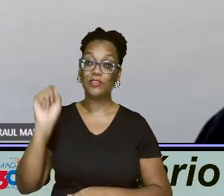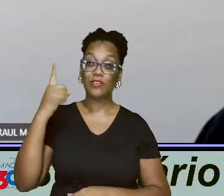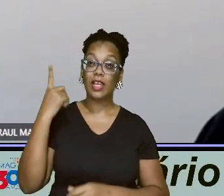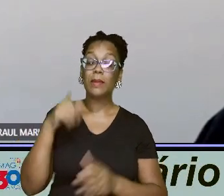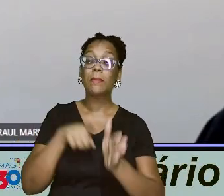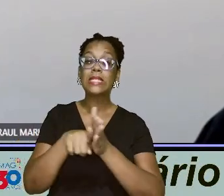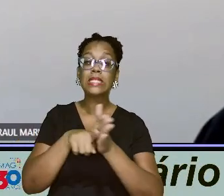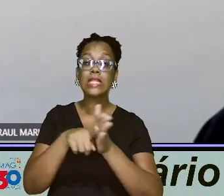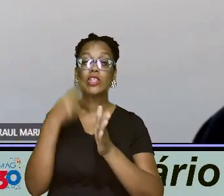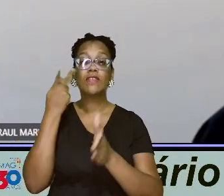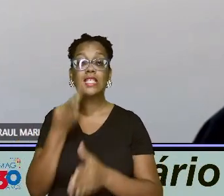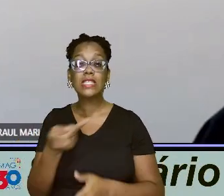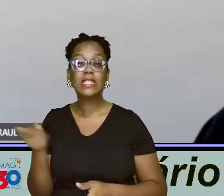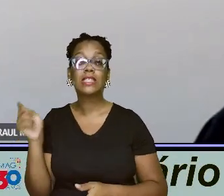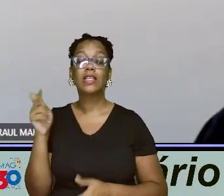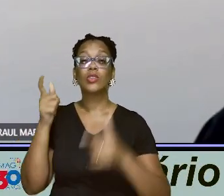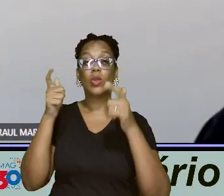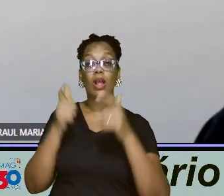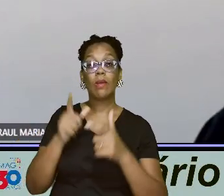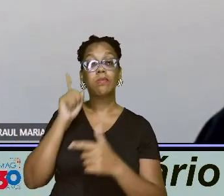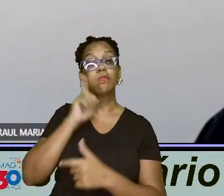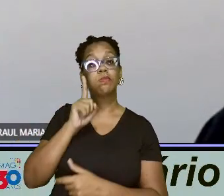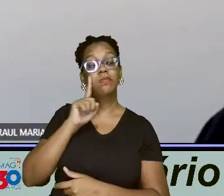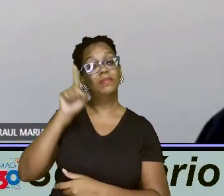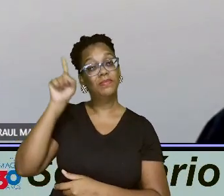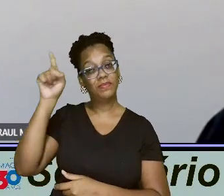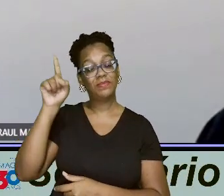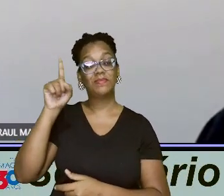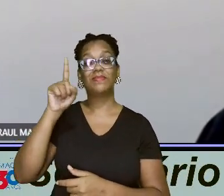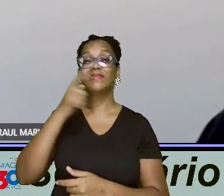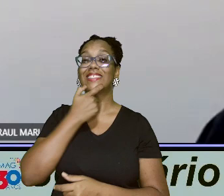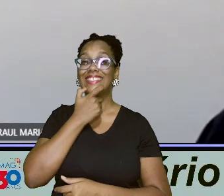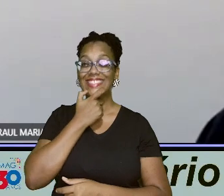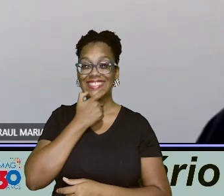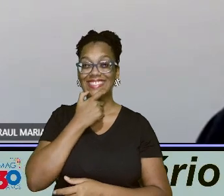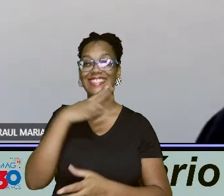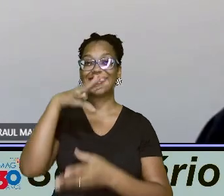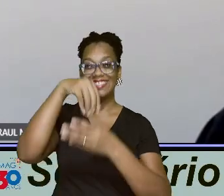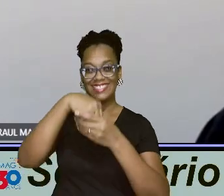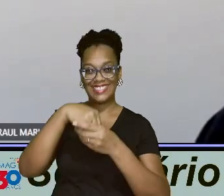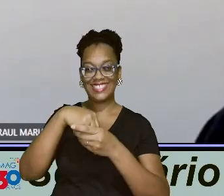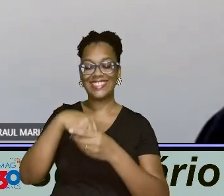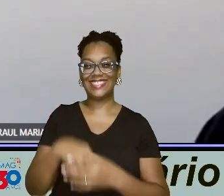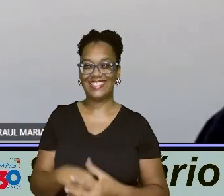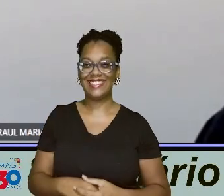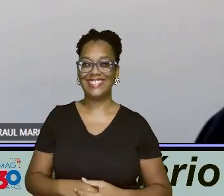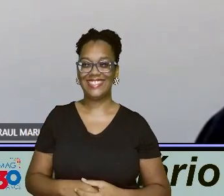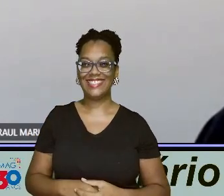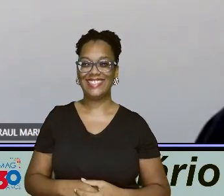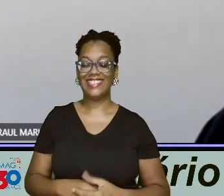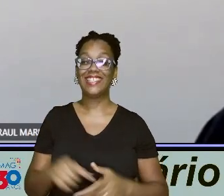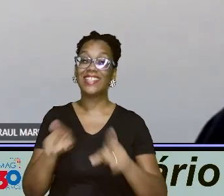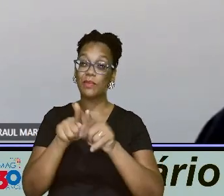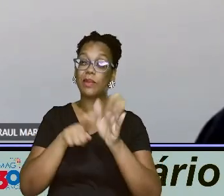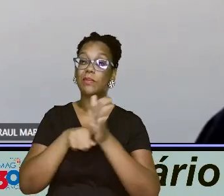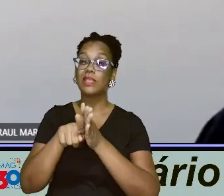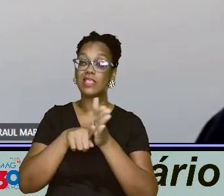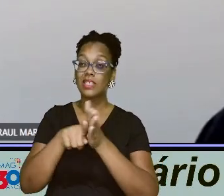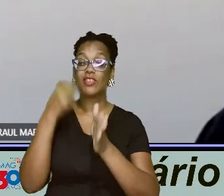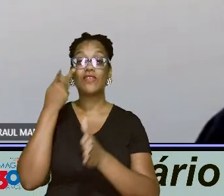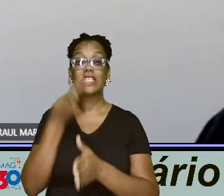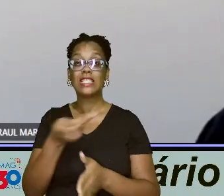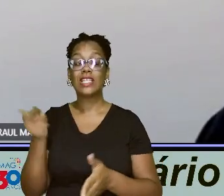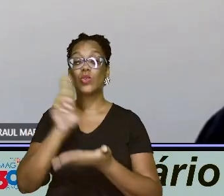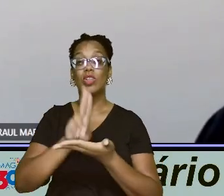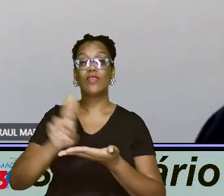Legal Studies Study Center da University of Wisconsin-Madison, pesquisadora visitante na Universidade de Estudo